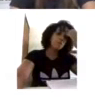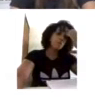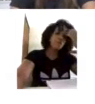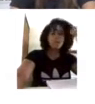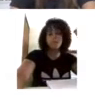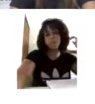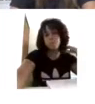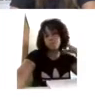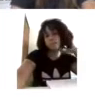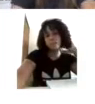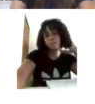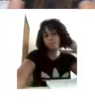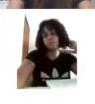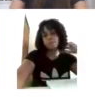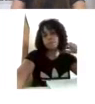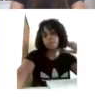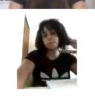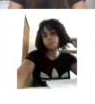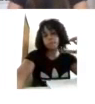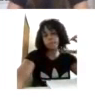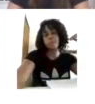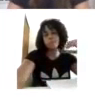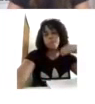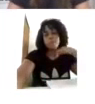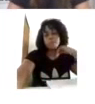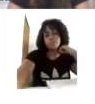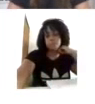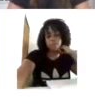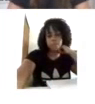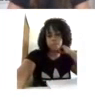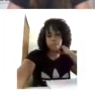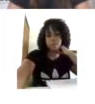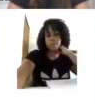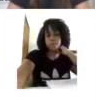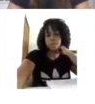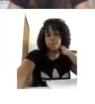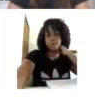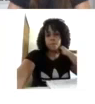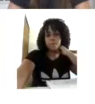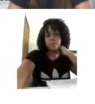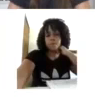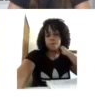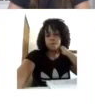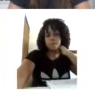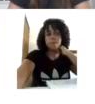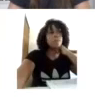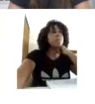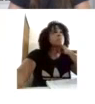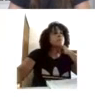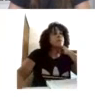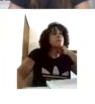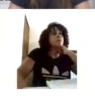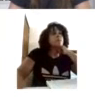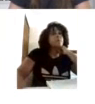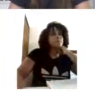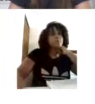Pescador, uma escola que tem aí um trabalho bacana, né? Dentro de um bairro altamente